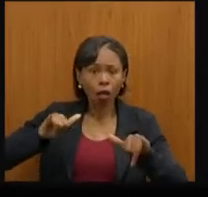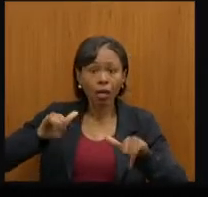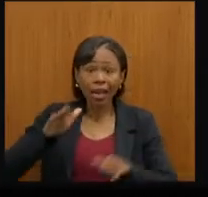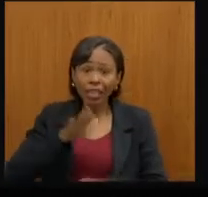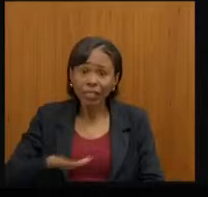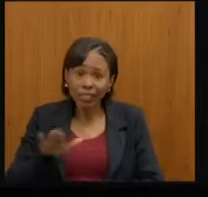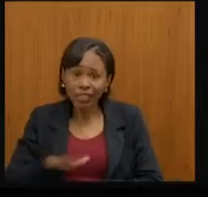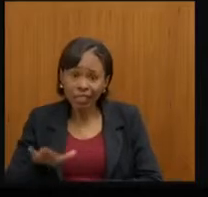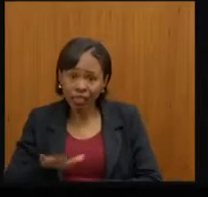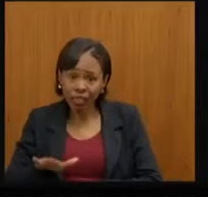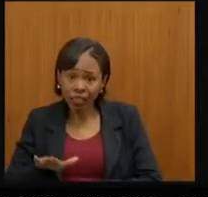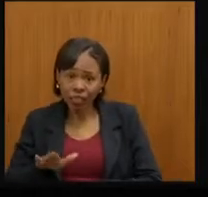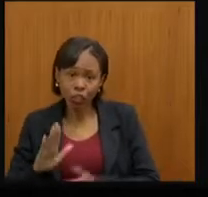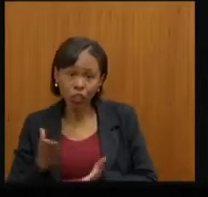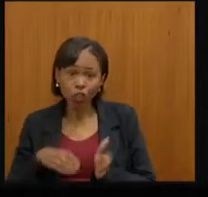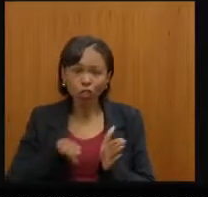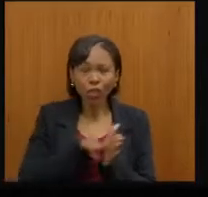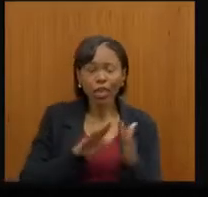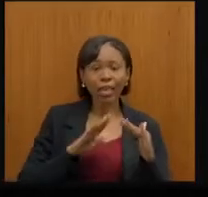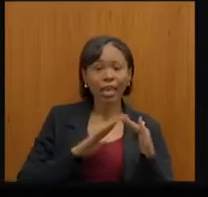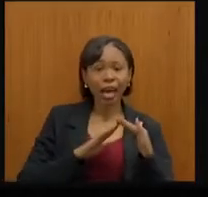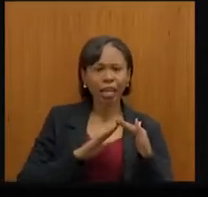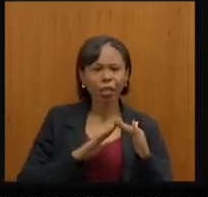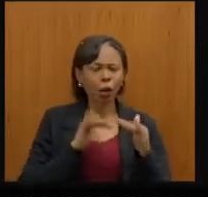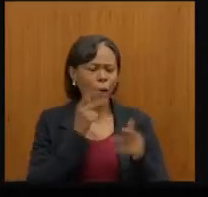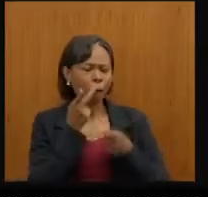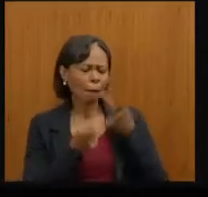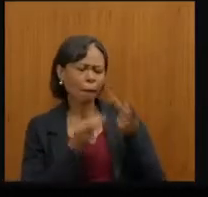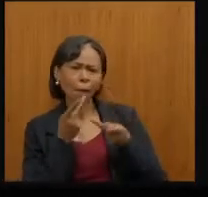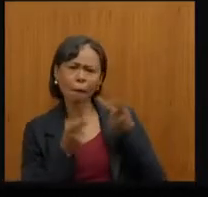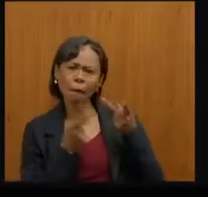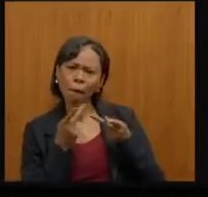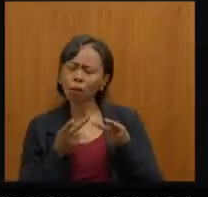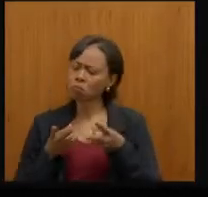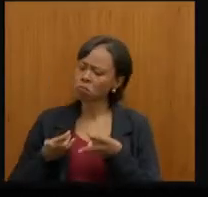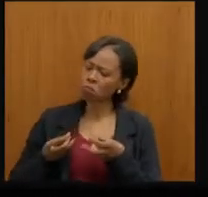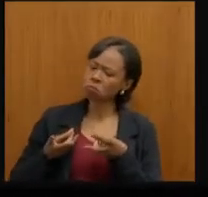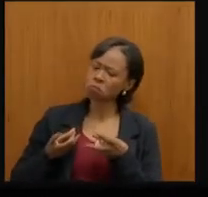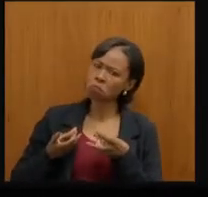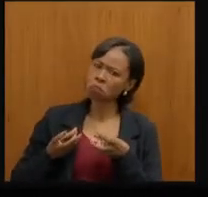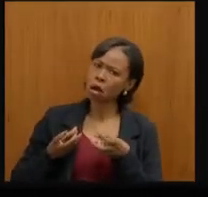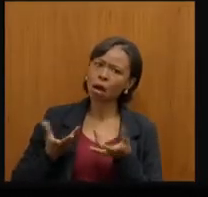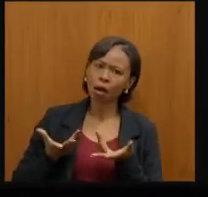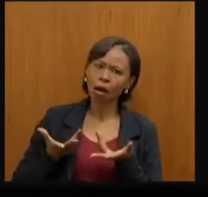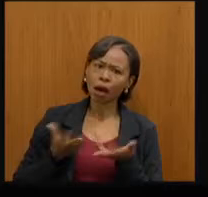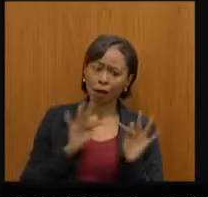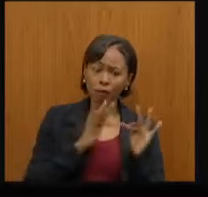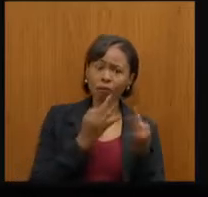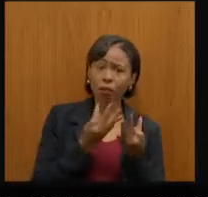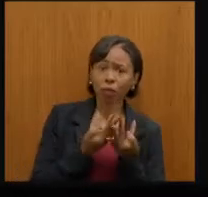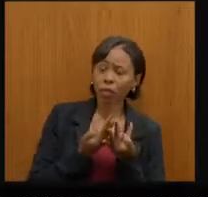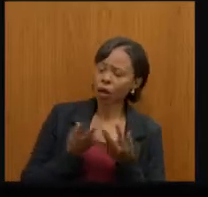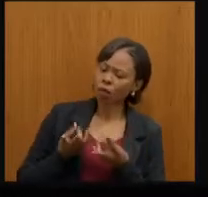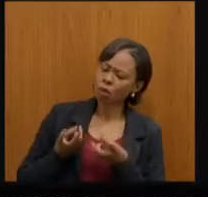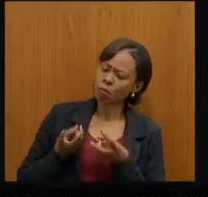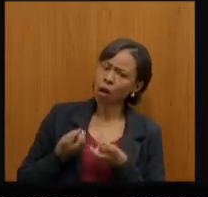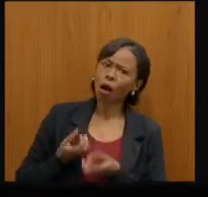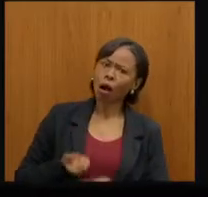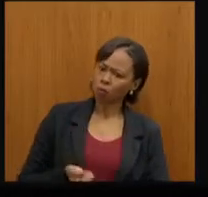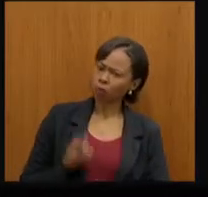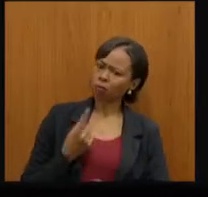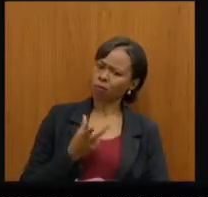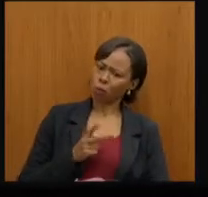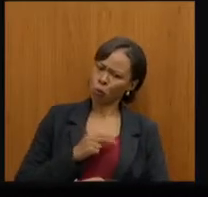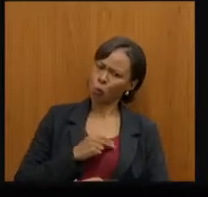ouvida que o próprio avô né e avó é o Gol o padrinho a madrinha o tio Itália escutando nós